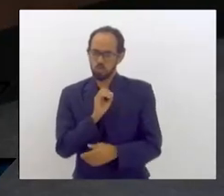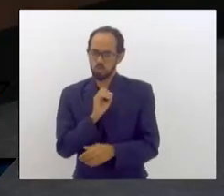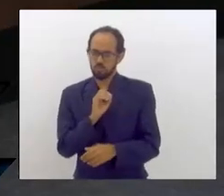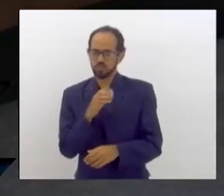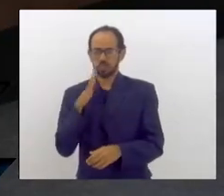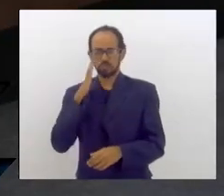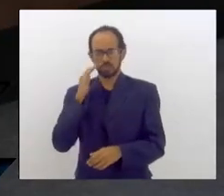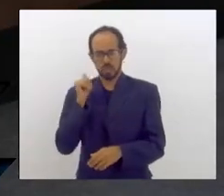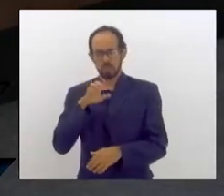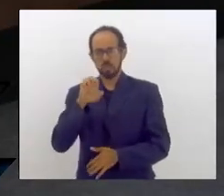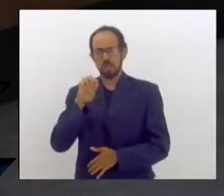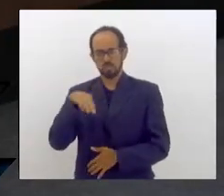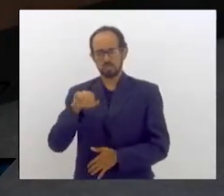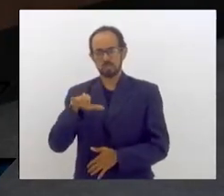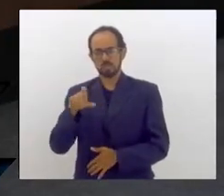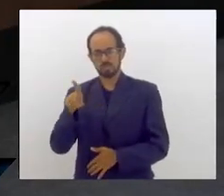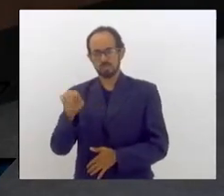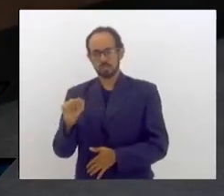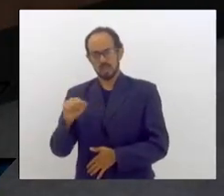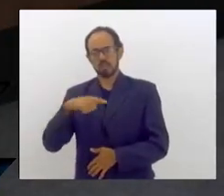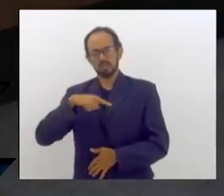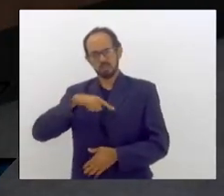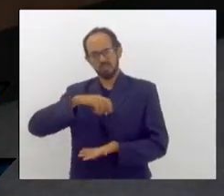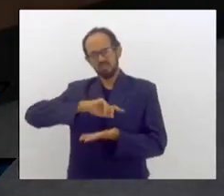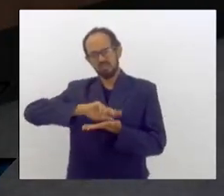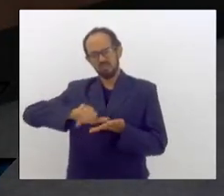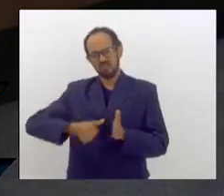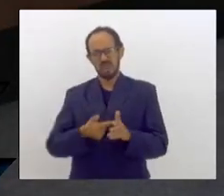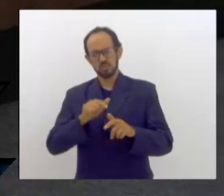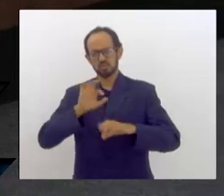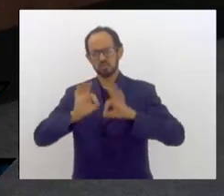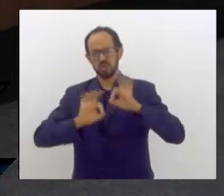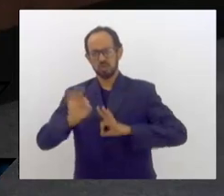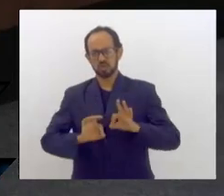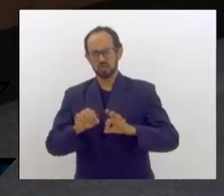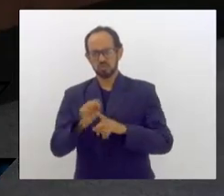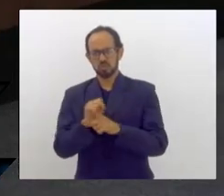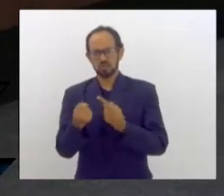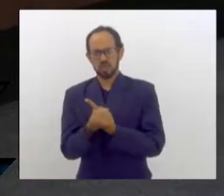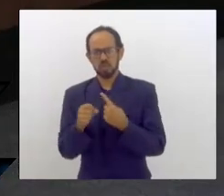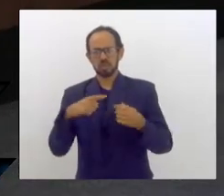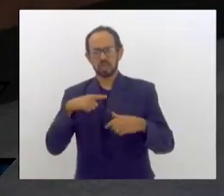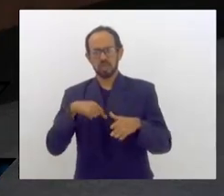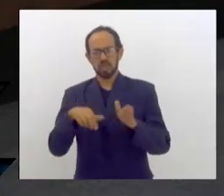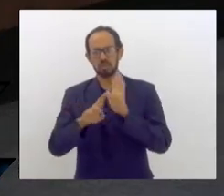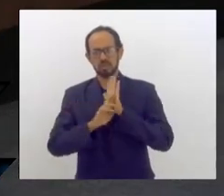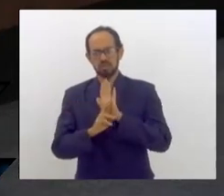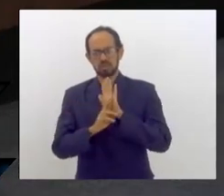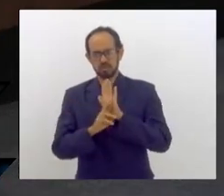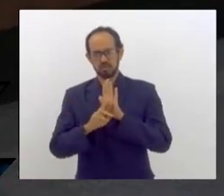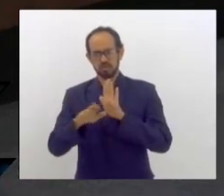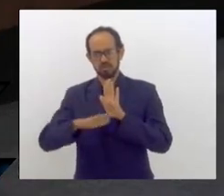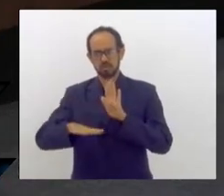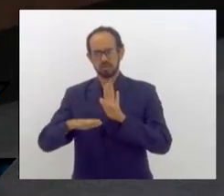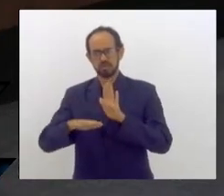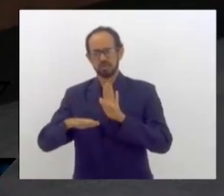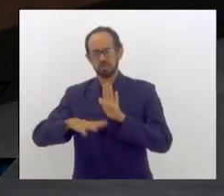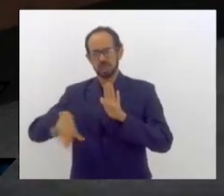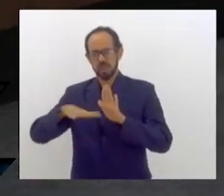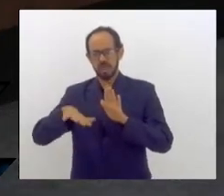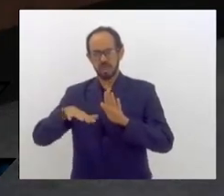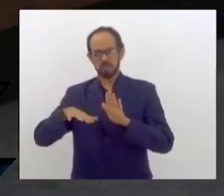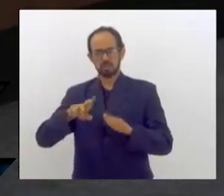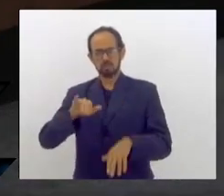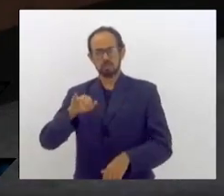diversos projetos sociais e tem uma representatividade muito grande nesse mercado dele, do hip-hop,